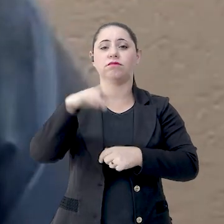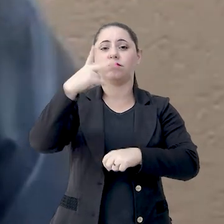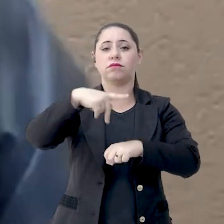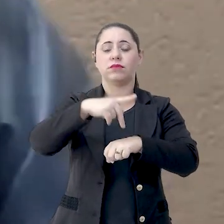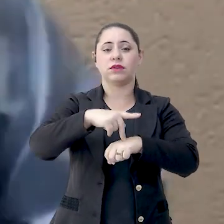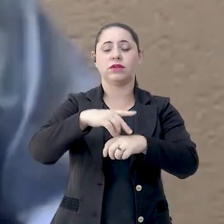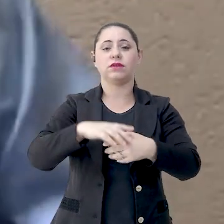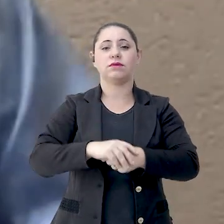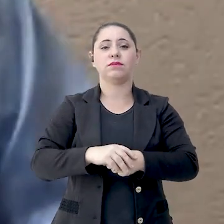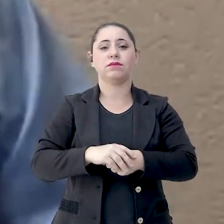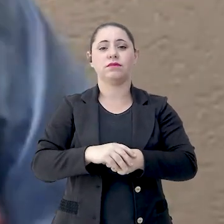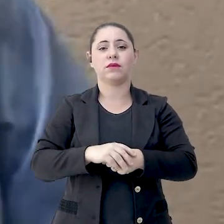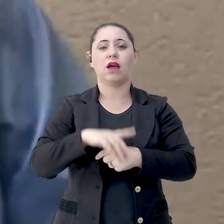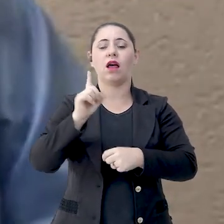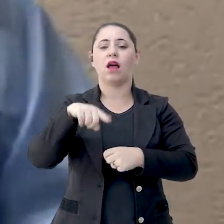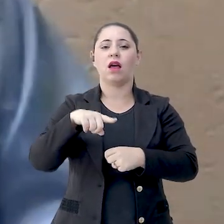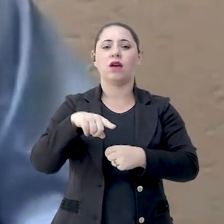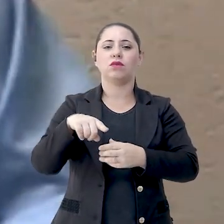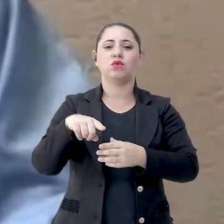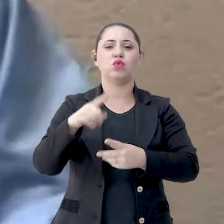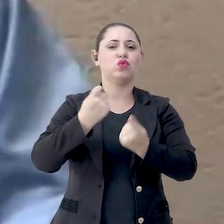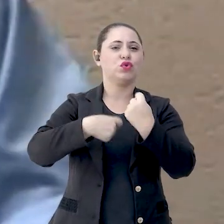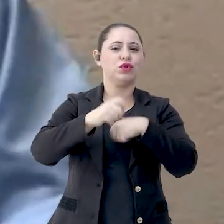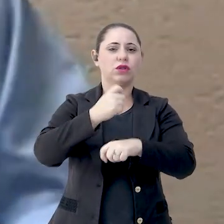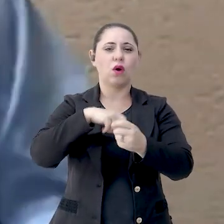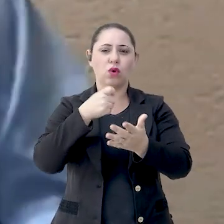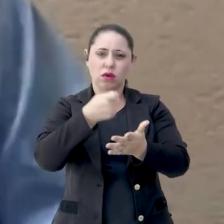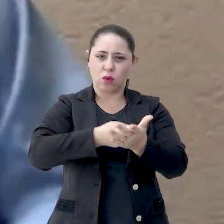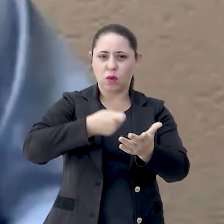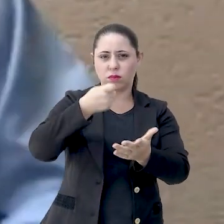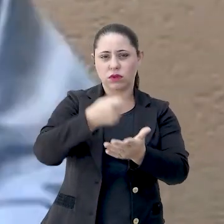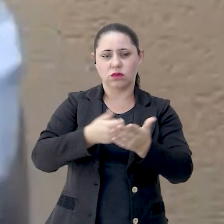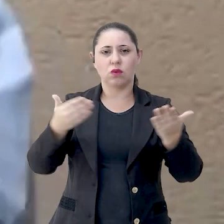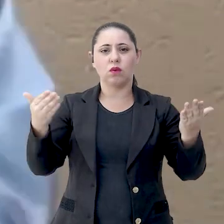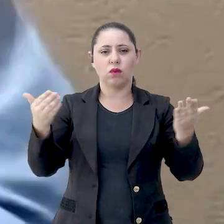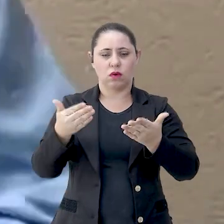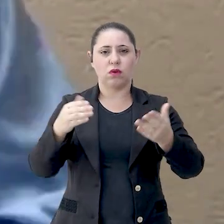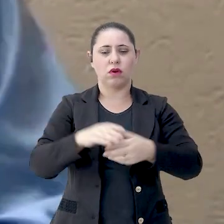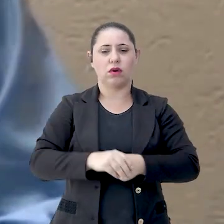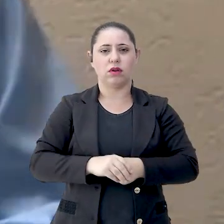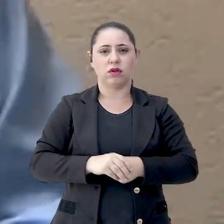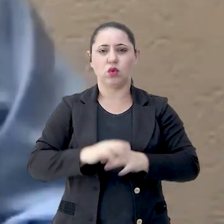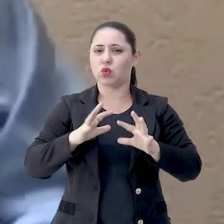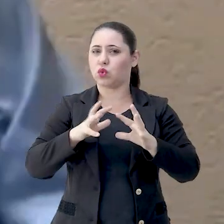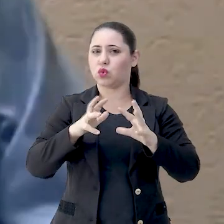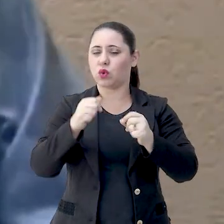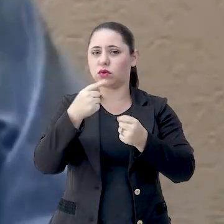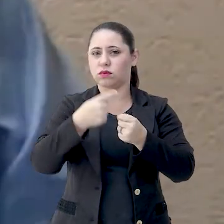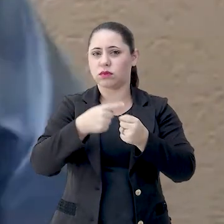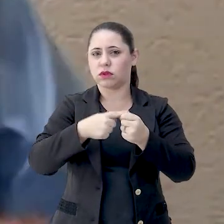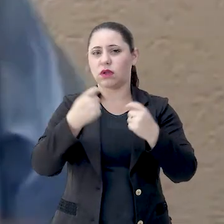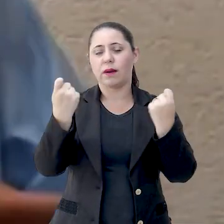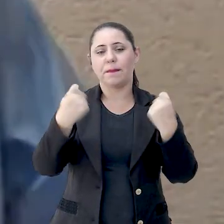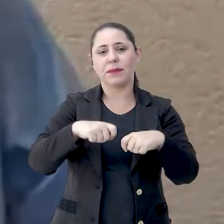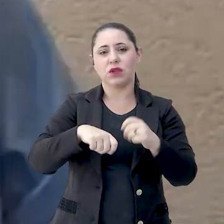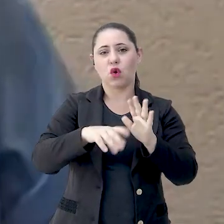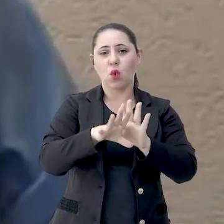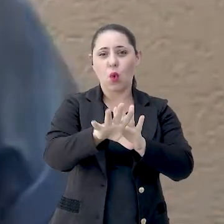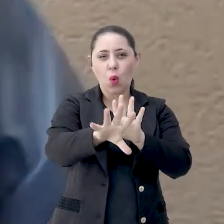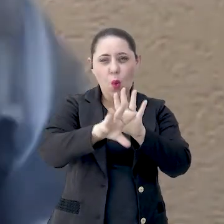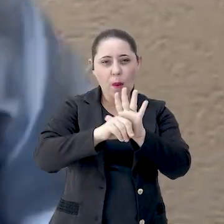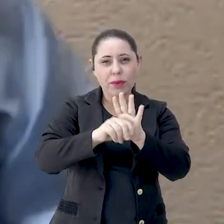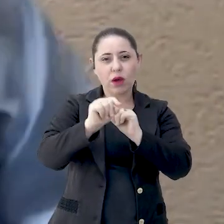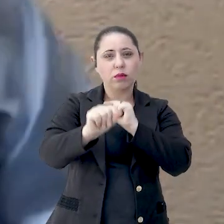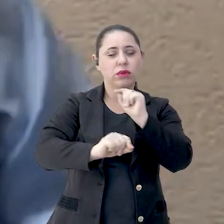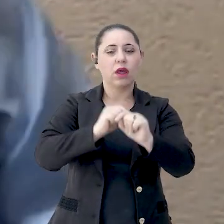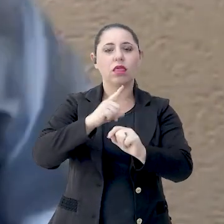Brasil, implantar o modelo de excelência de gestão, que é o MEG, que é uma obrigação agora dos municípios. Todos os municípios têm que implantar esse